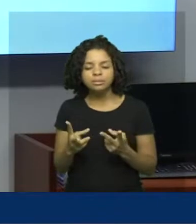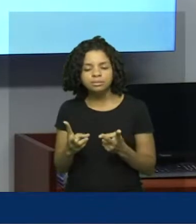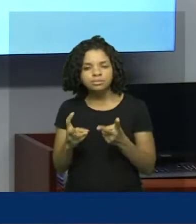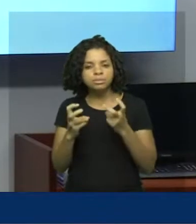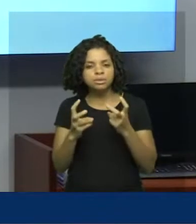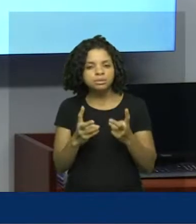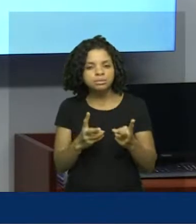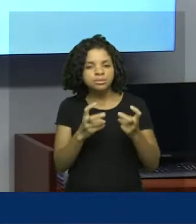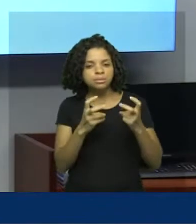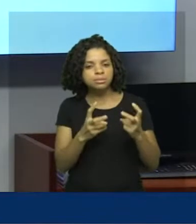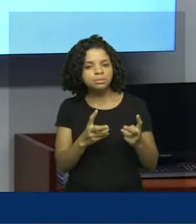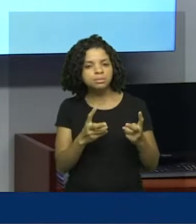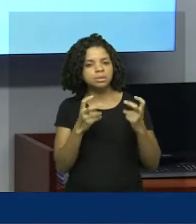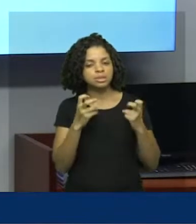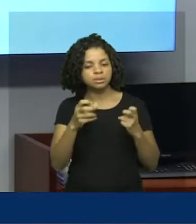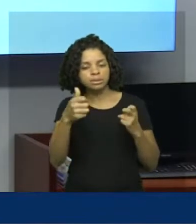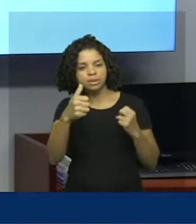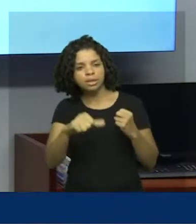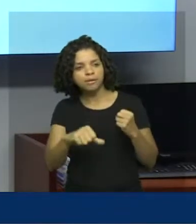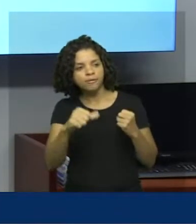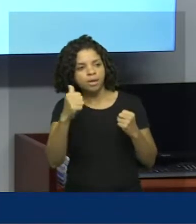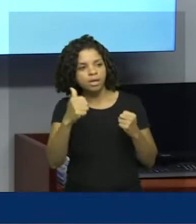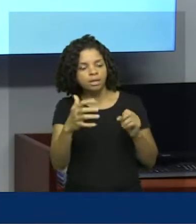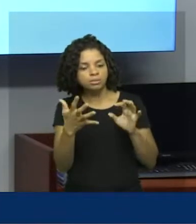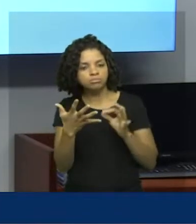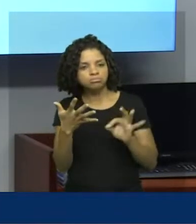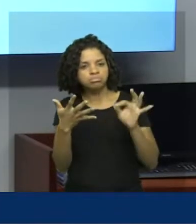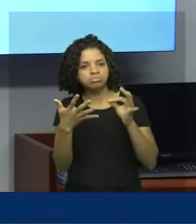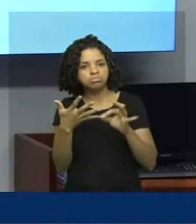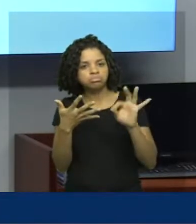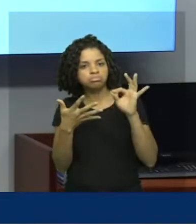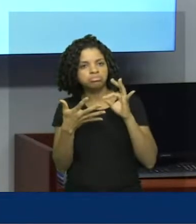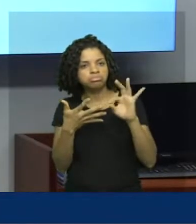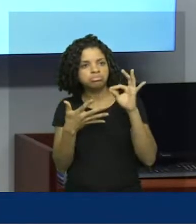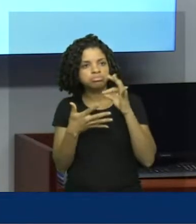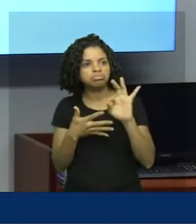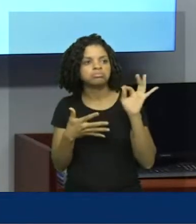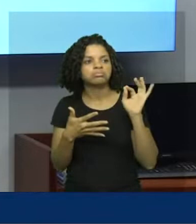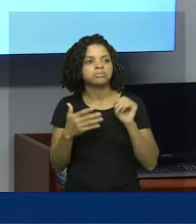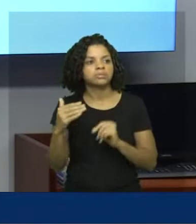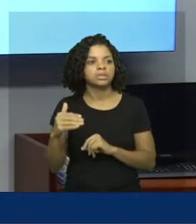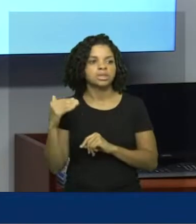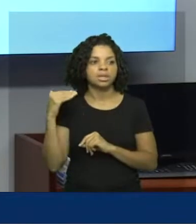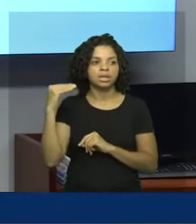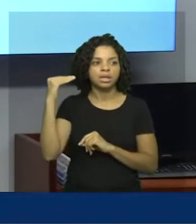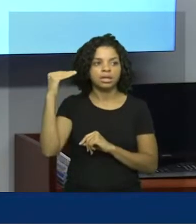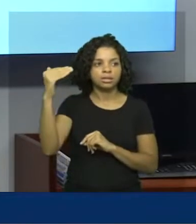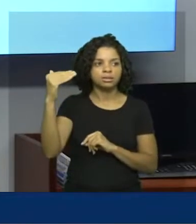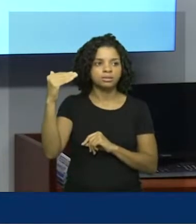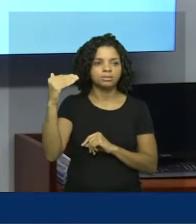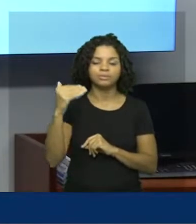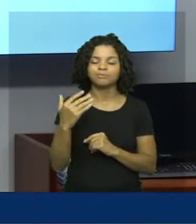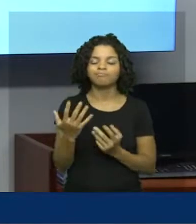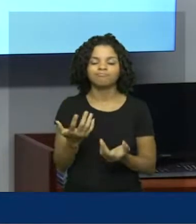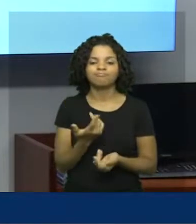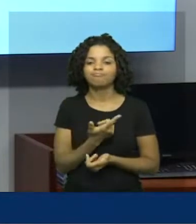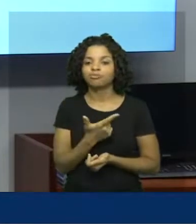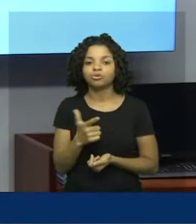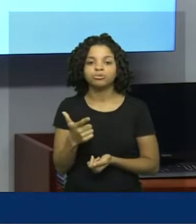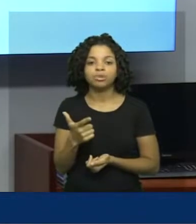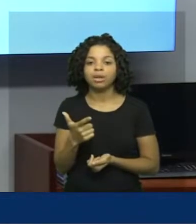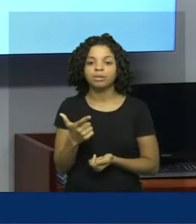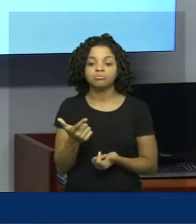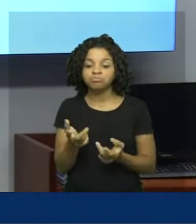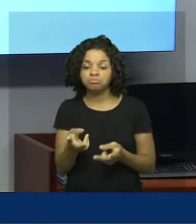critérios diagnósticos, nós usamos os critérios de adulto, reproduzimos na criança. Então, muitos dos critérios ainda não estão presentes, muitos